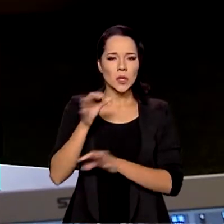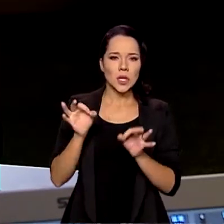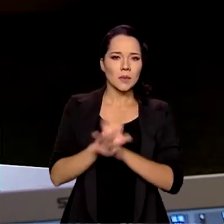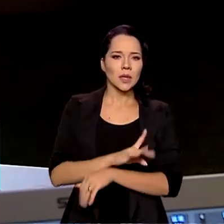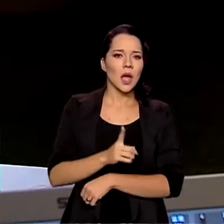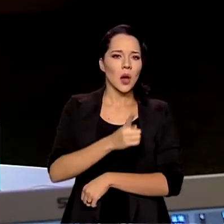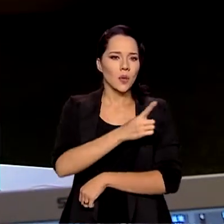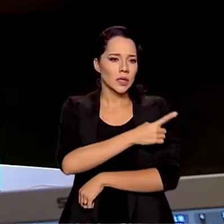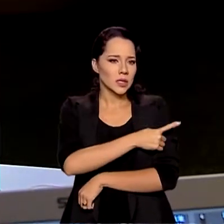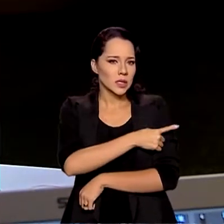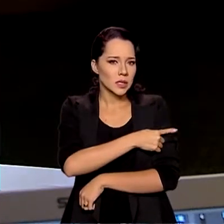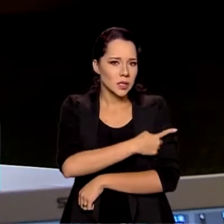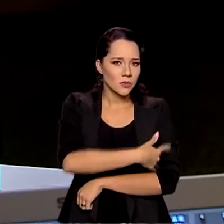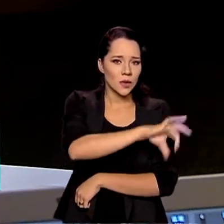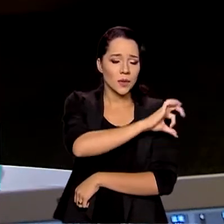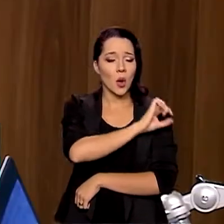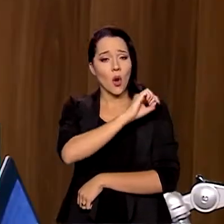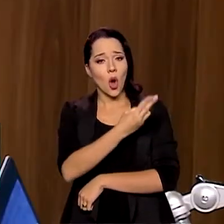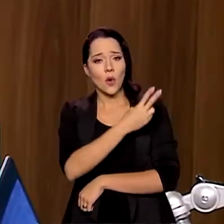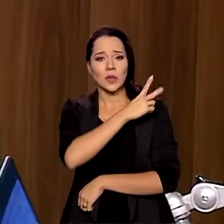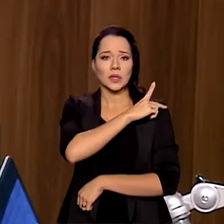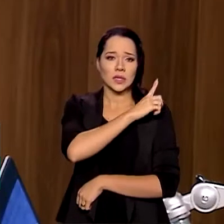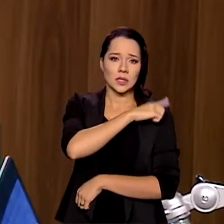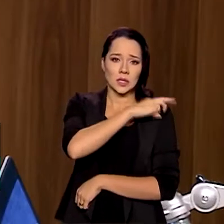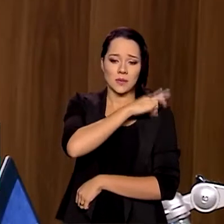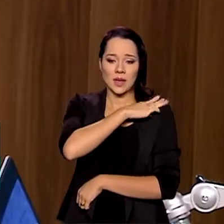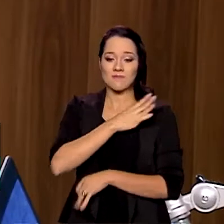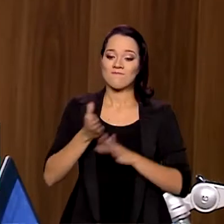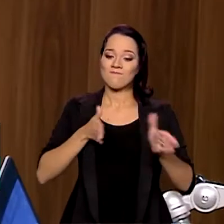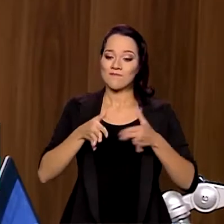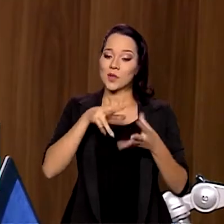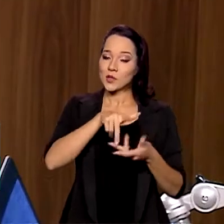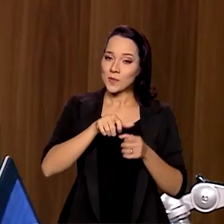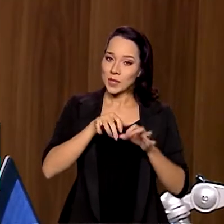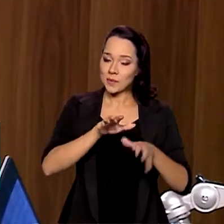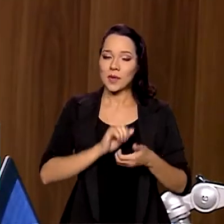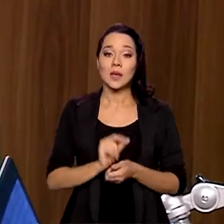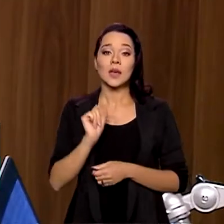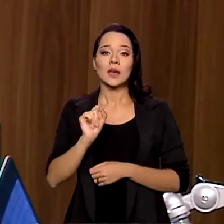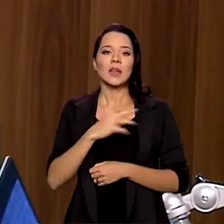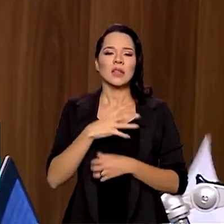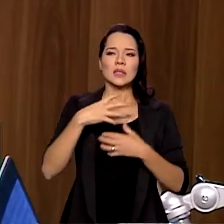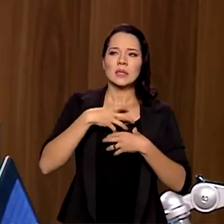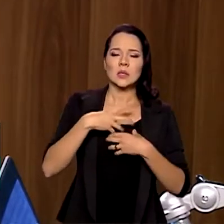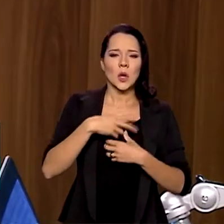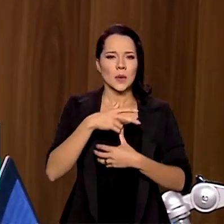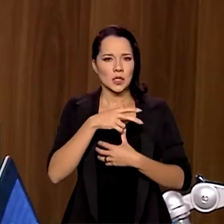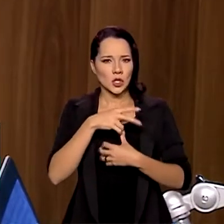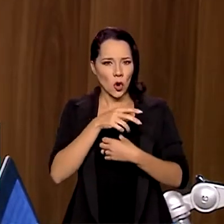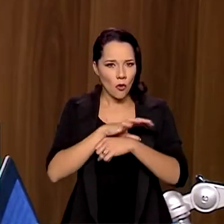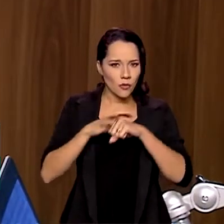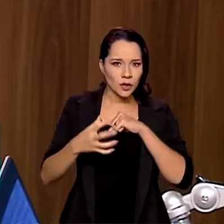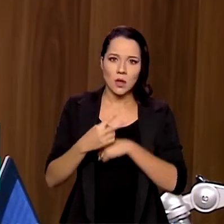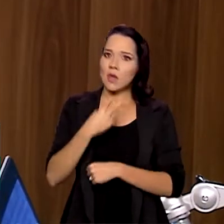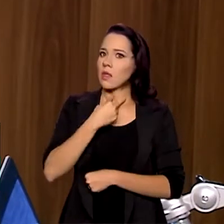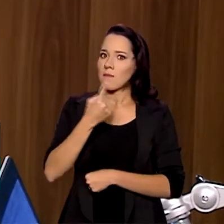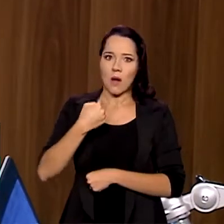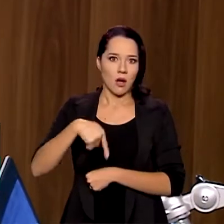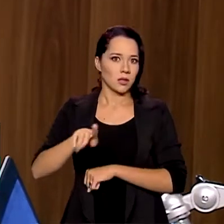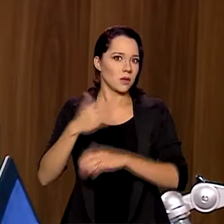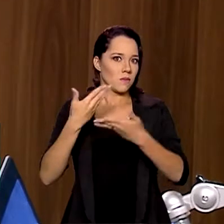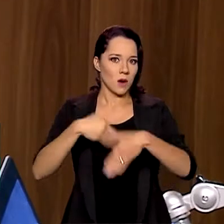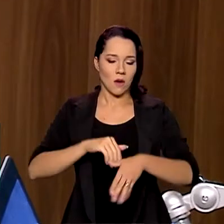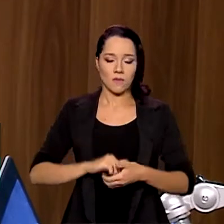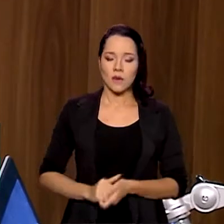ensino fundamental ou o ensino médio. Mas, como estamos em épocas de pandemia, quem está com sintomas de Covid não deve ir fazer a